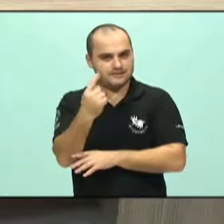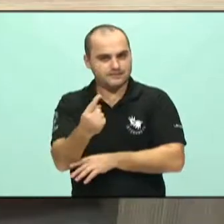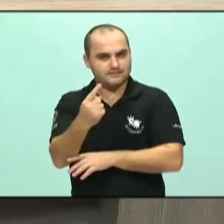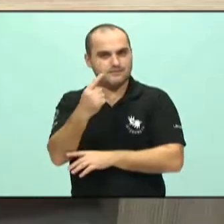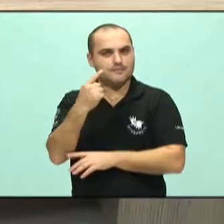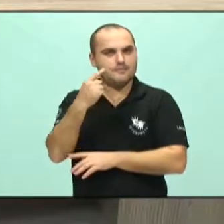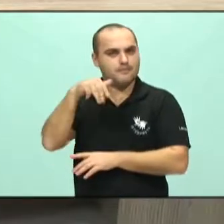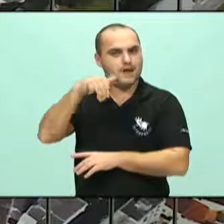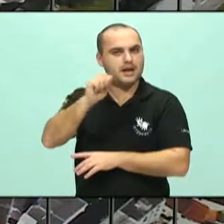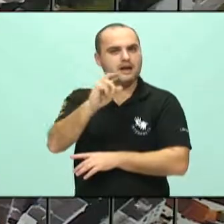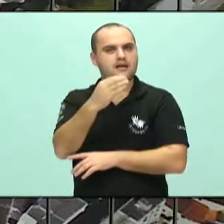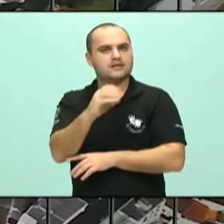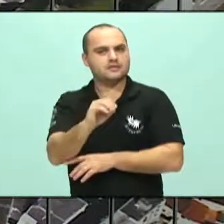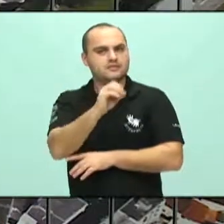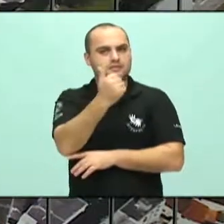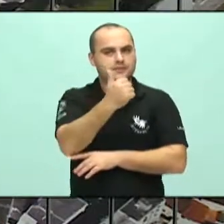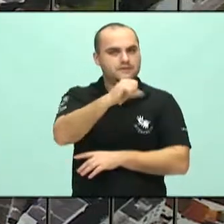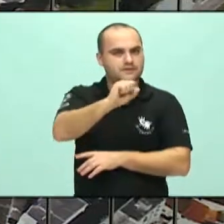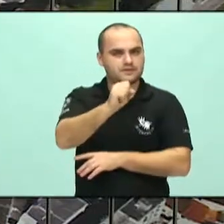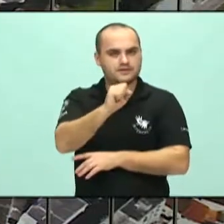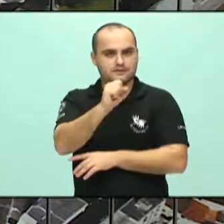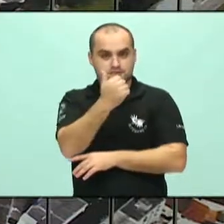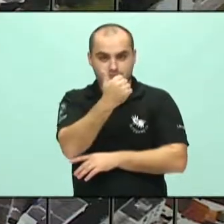1824. Agora,